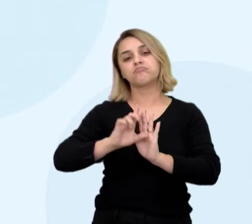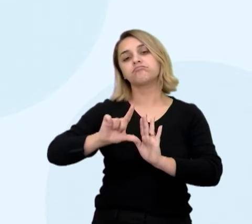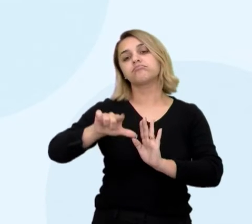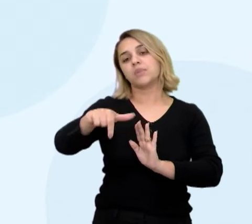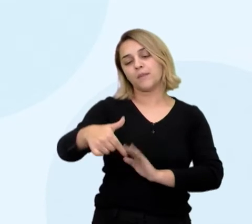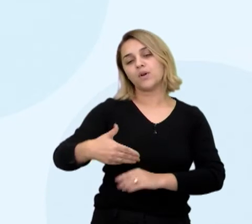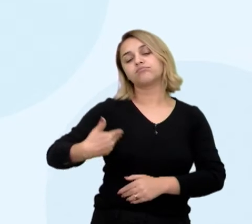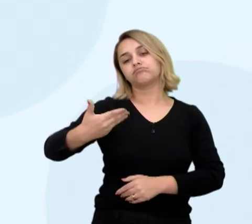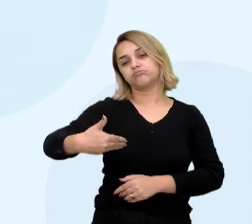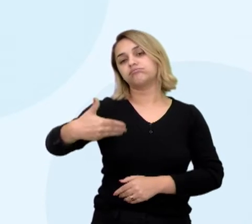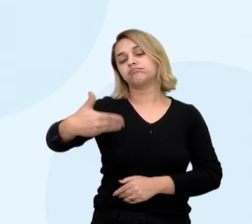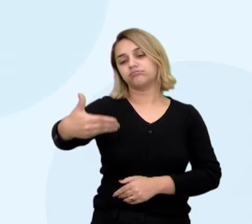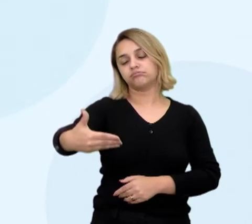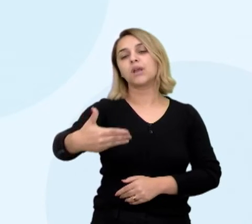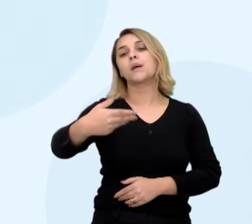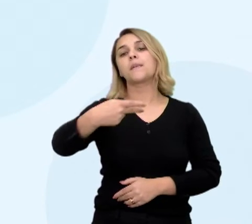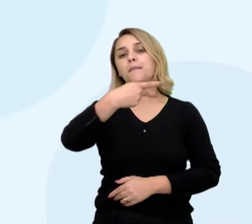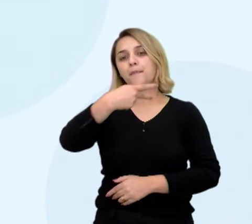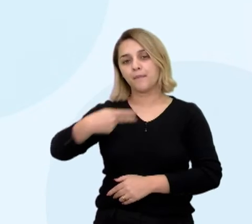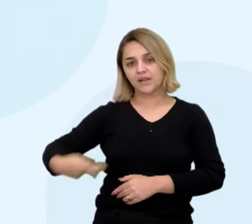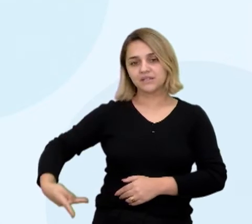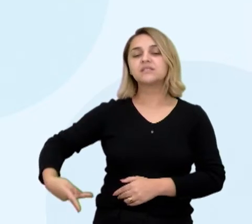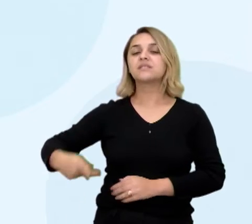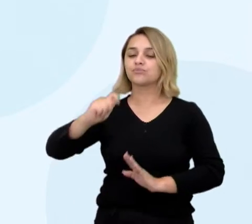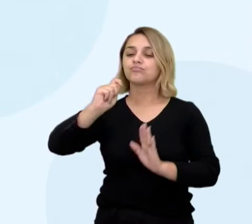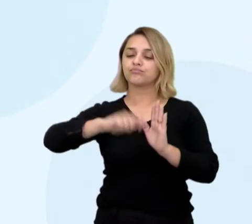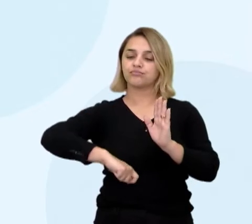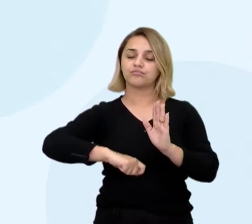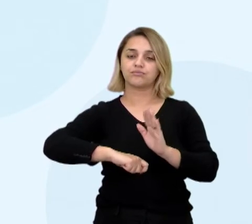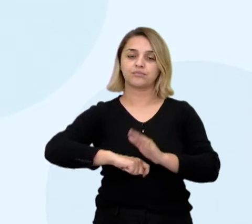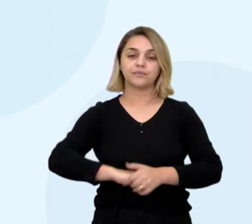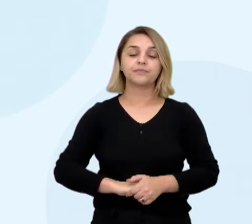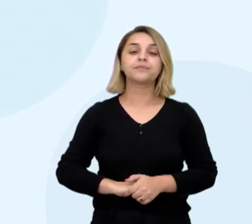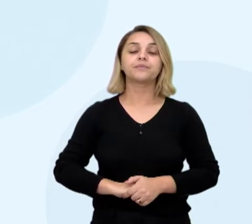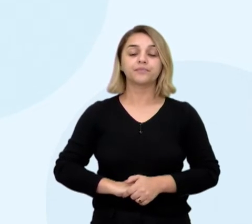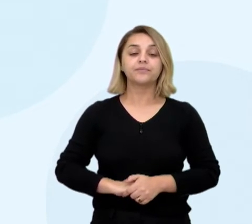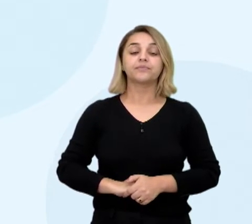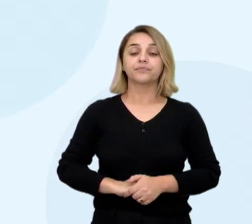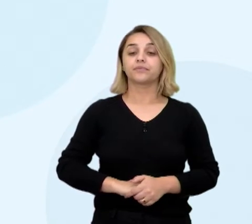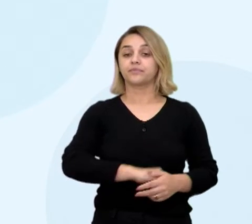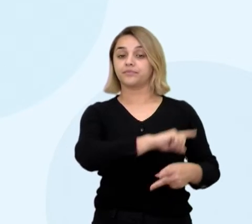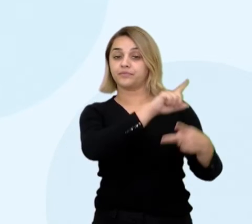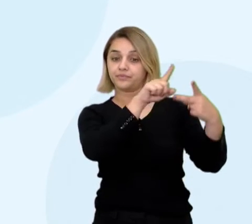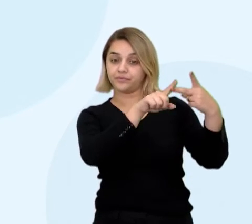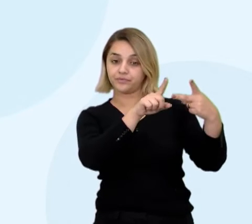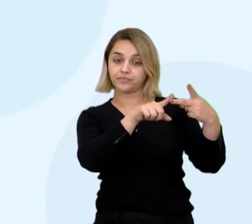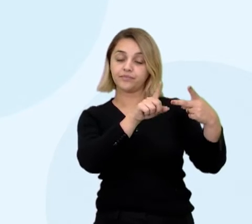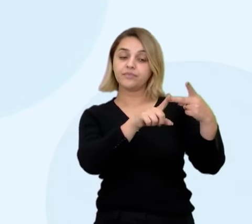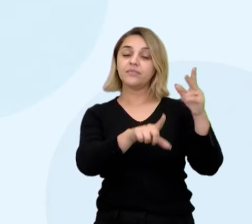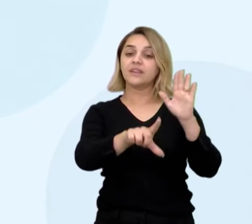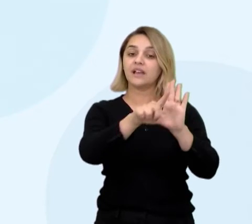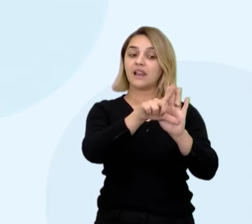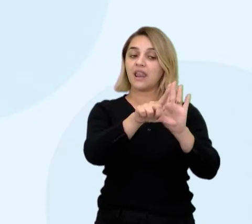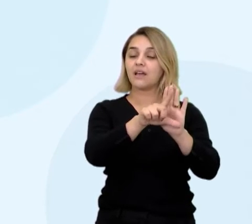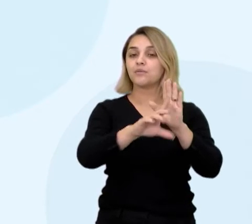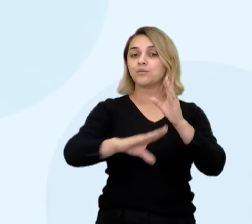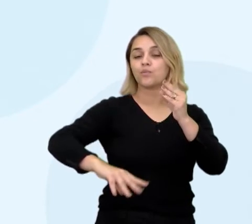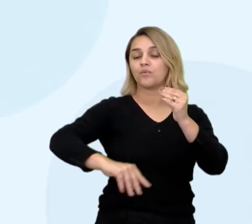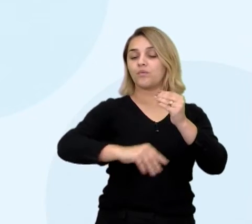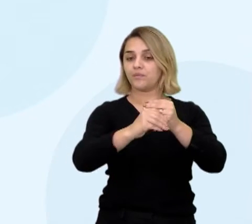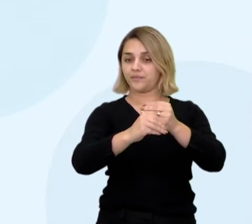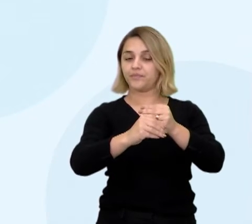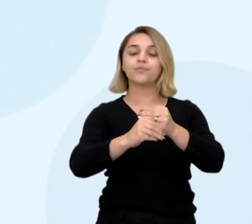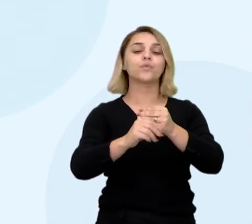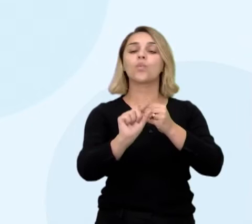para sanção ou veto da presidente ou do presidente. Depois a gente tem também o que a gente chama de lei